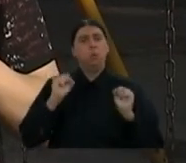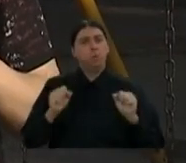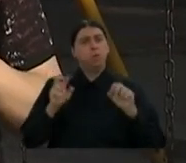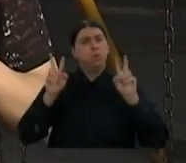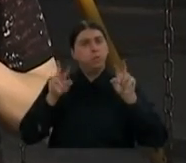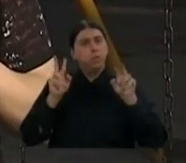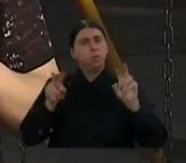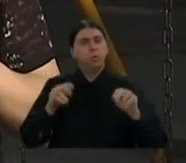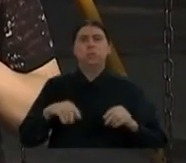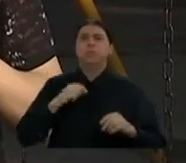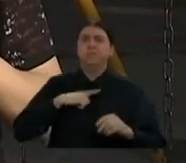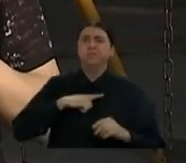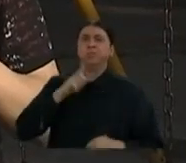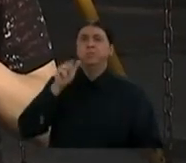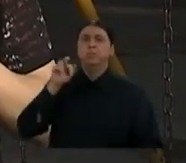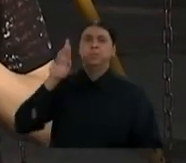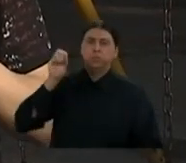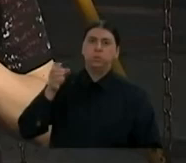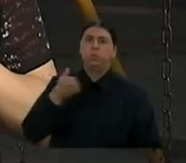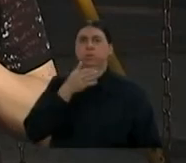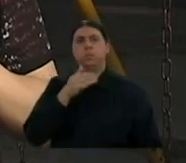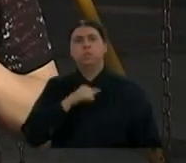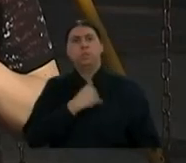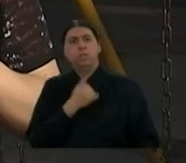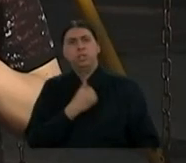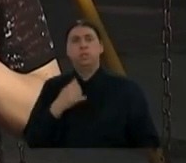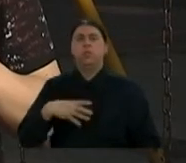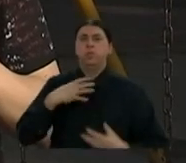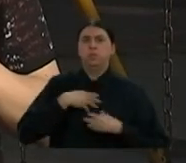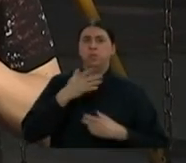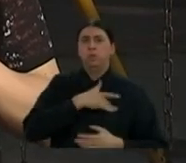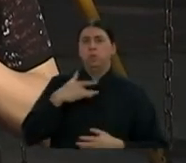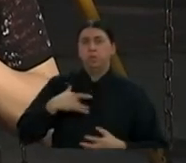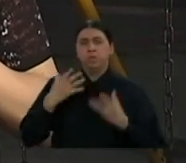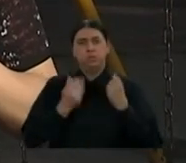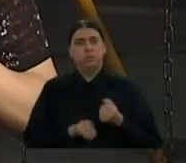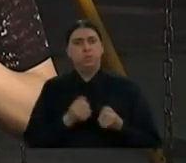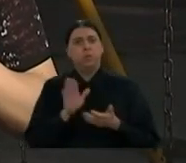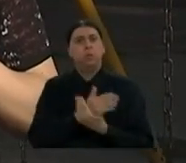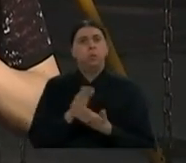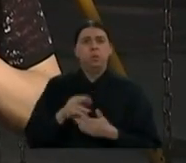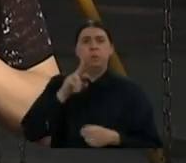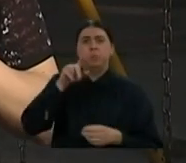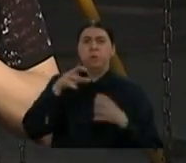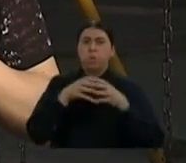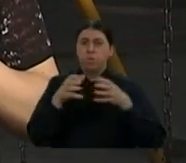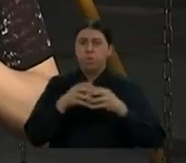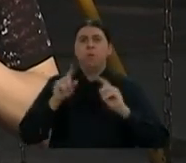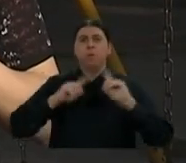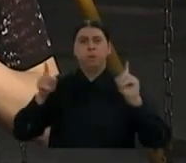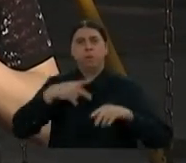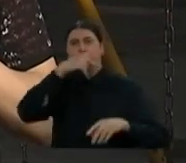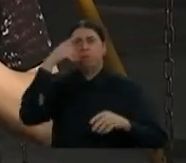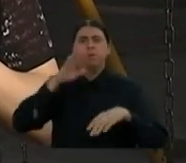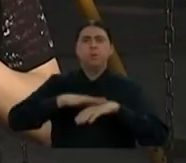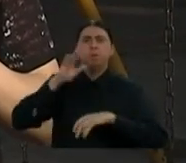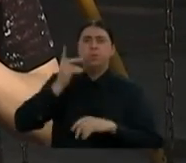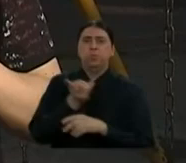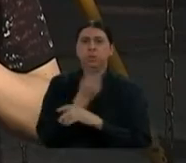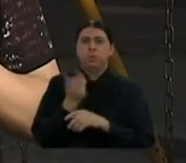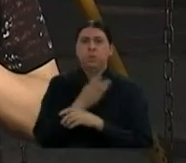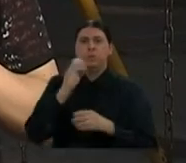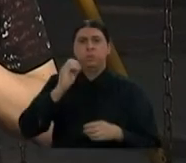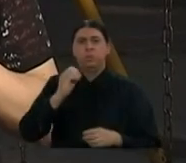gênero idade condições de saúde e se aceita ou não grupos de irmãos o perfil mais procurado é de